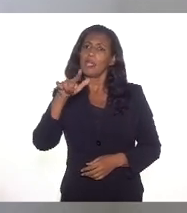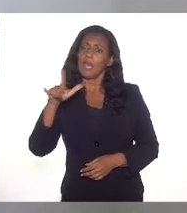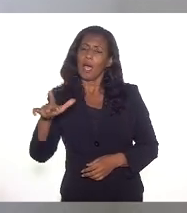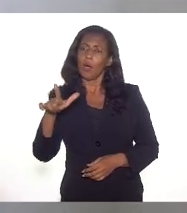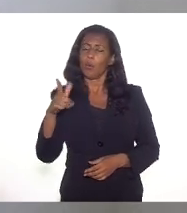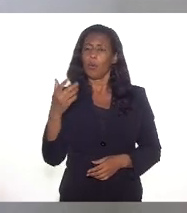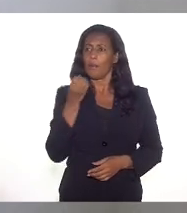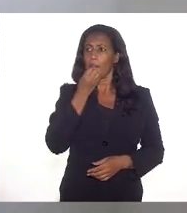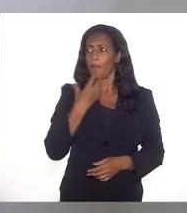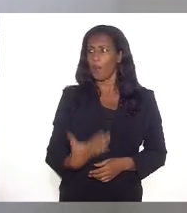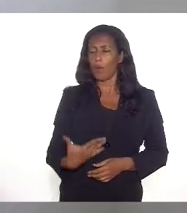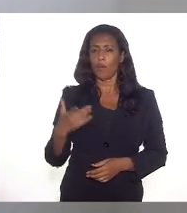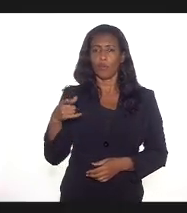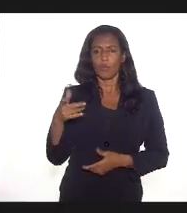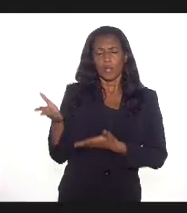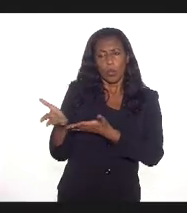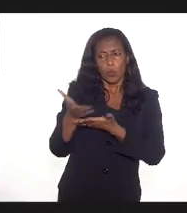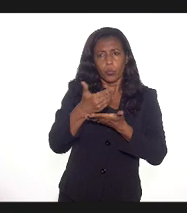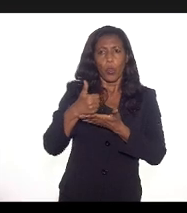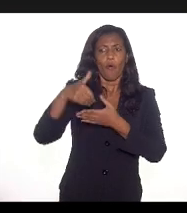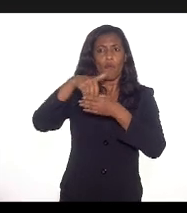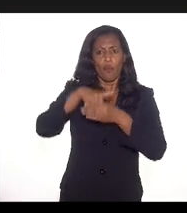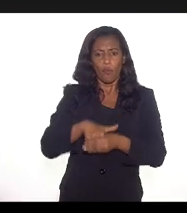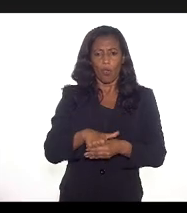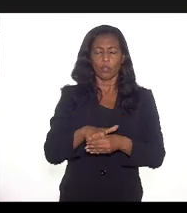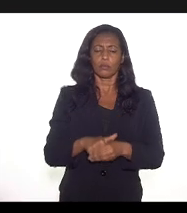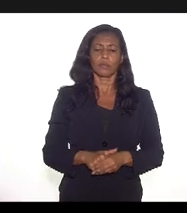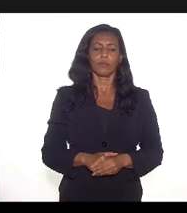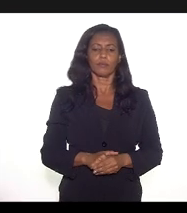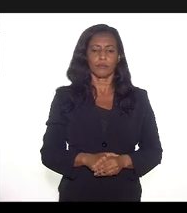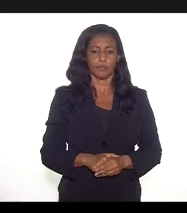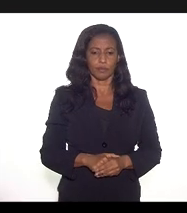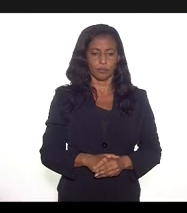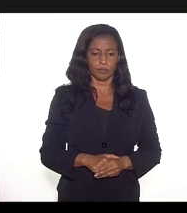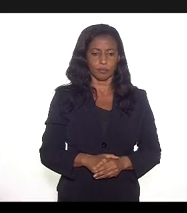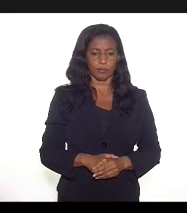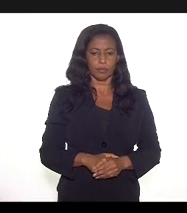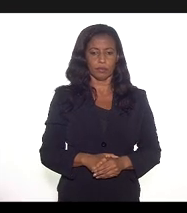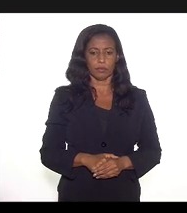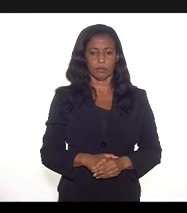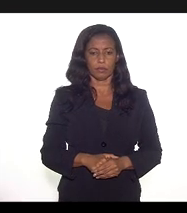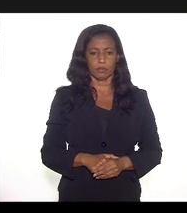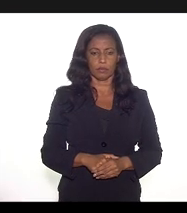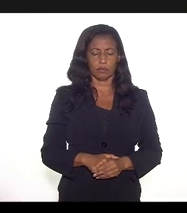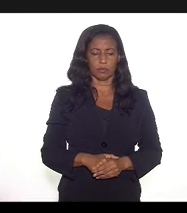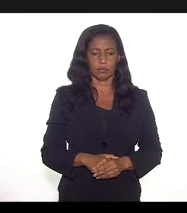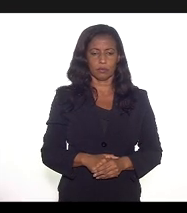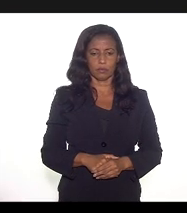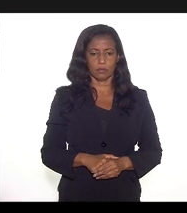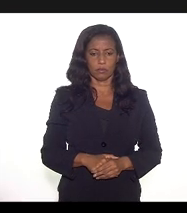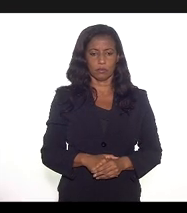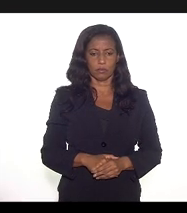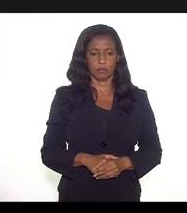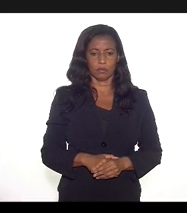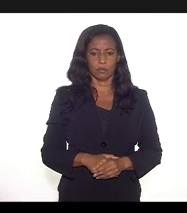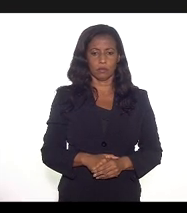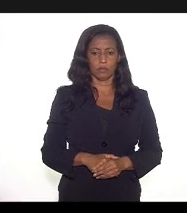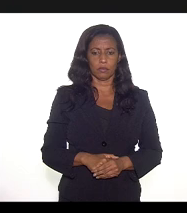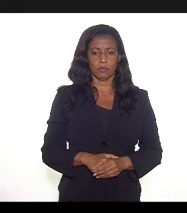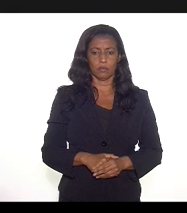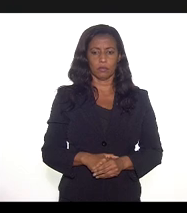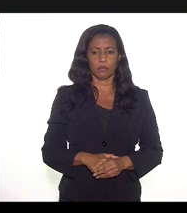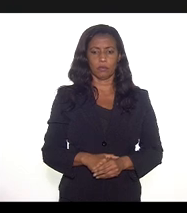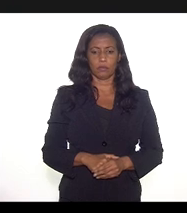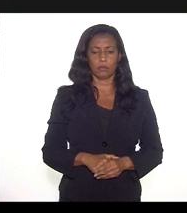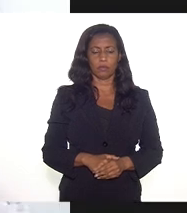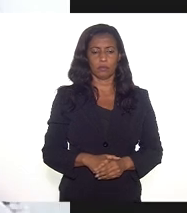colher o voto nominal. Ok? Presidente, a gente consegue ter acesso a essas